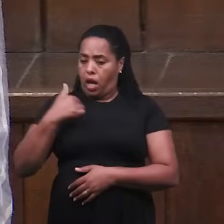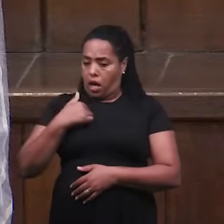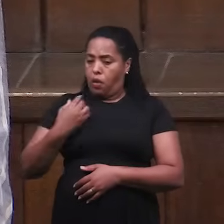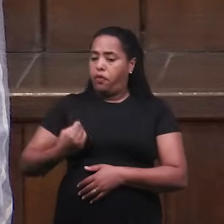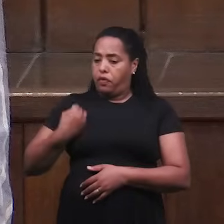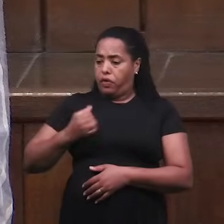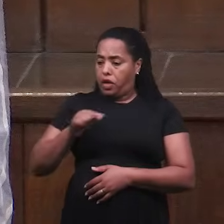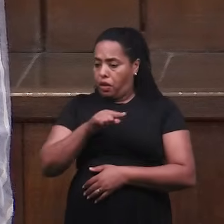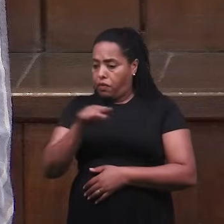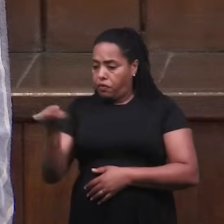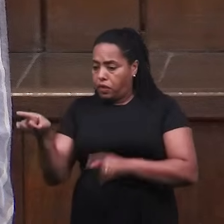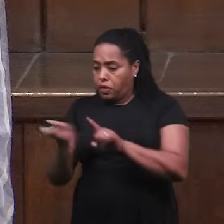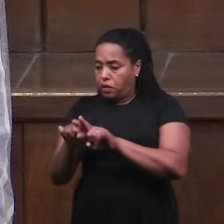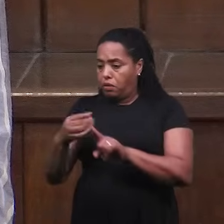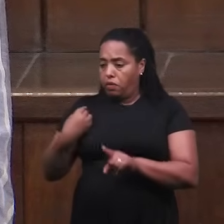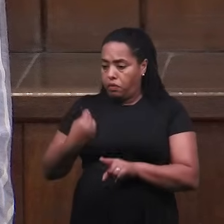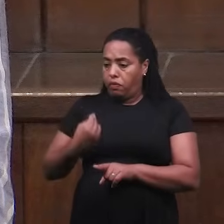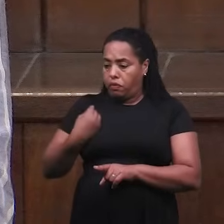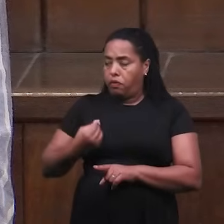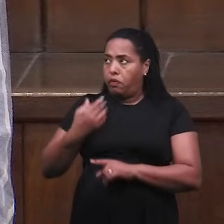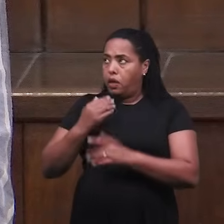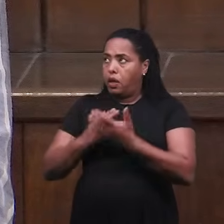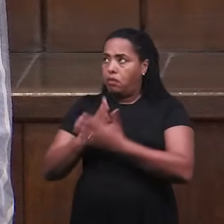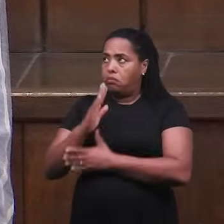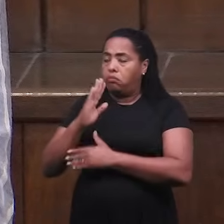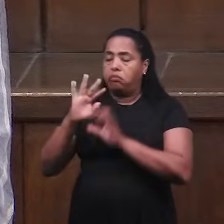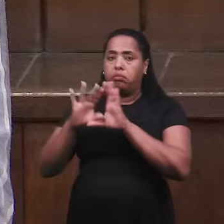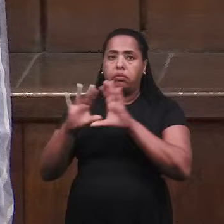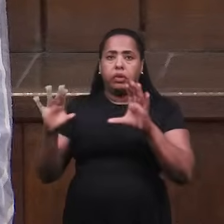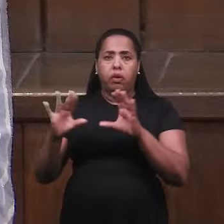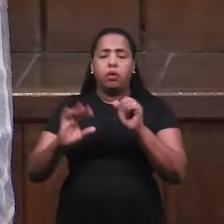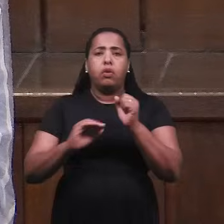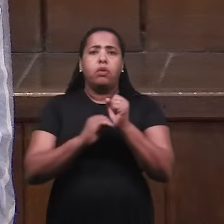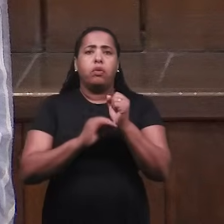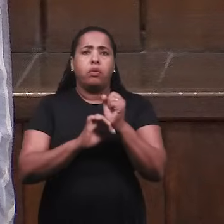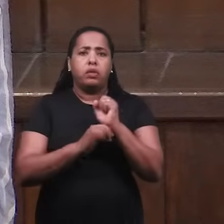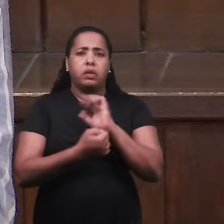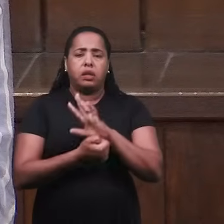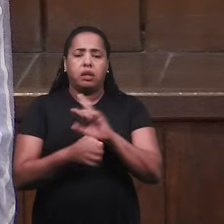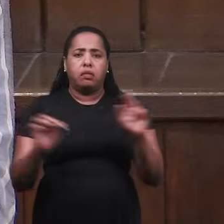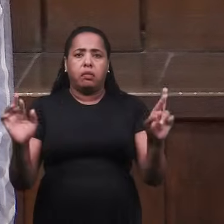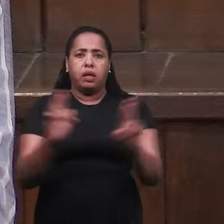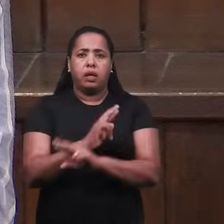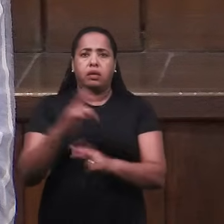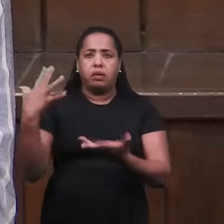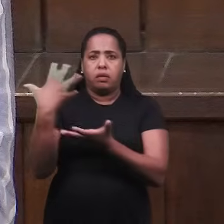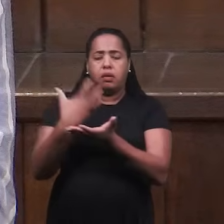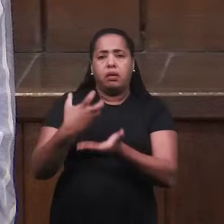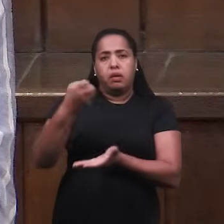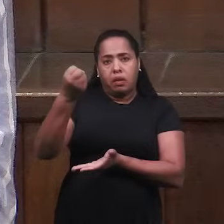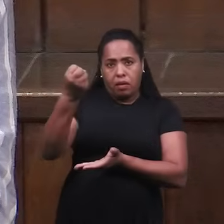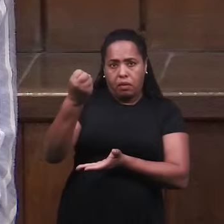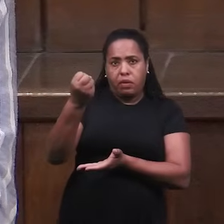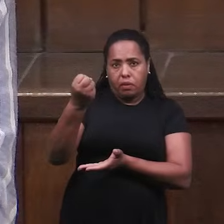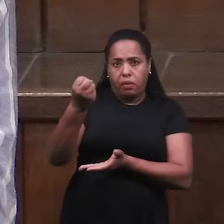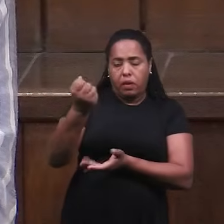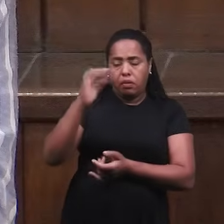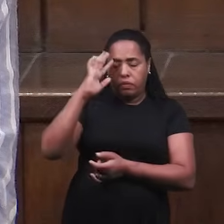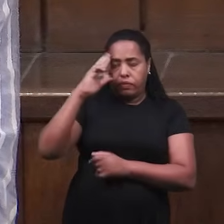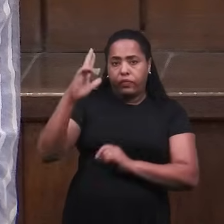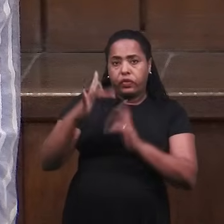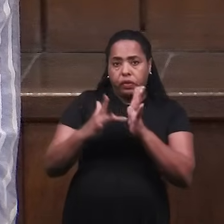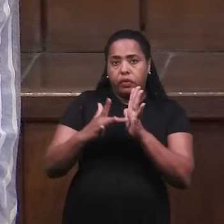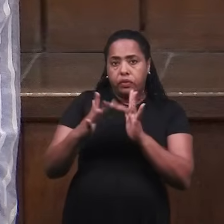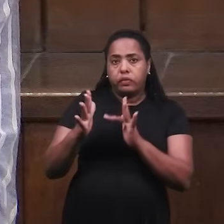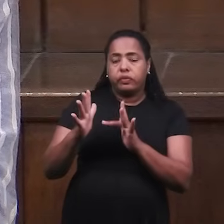vereis. Ou seja, esse segredo acerca do arrebatamento, o Senhor